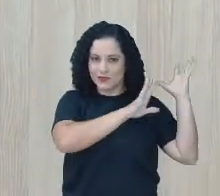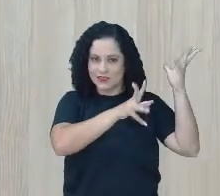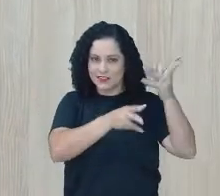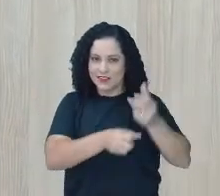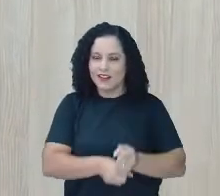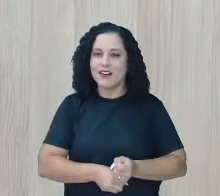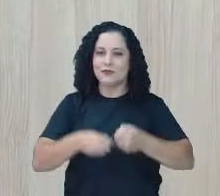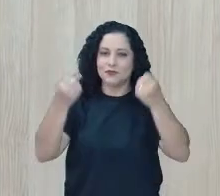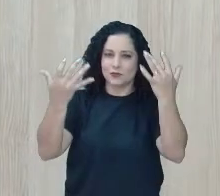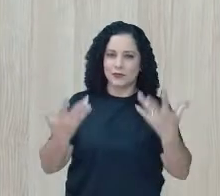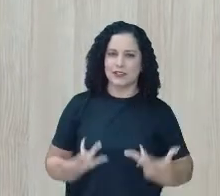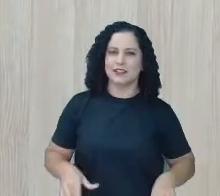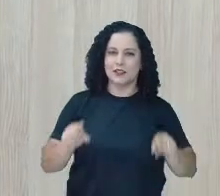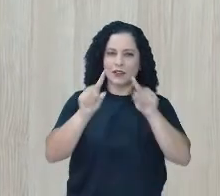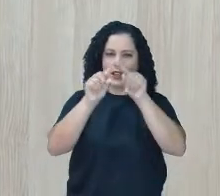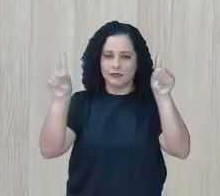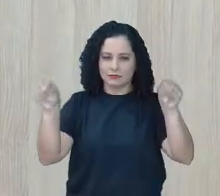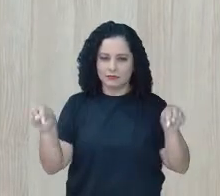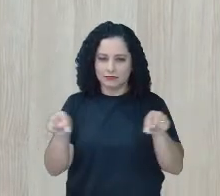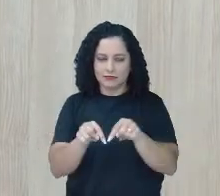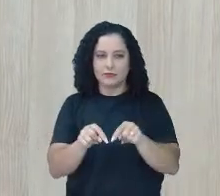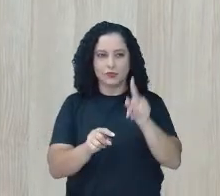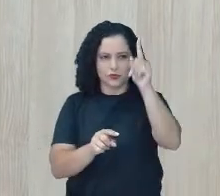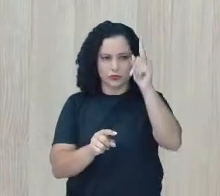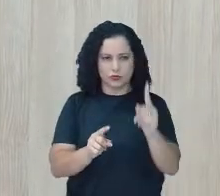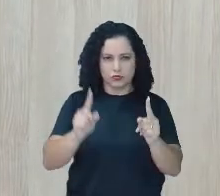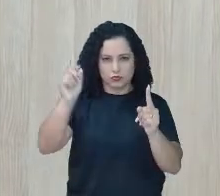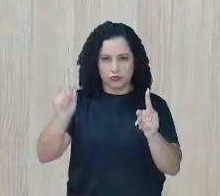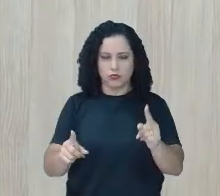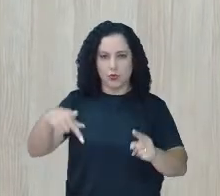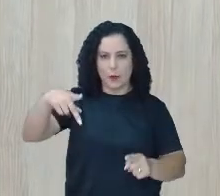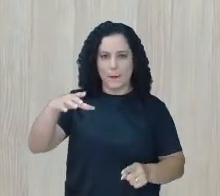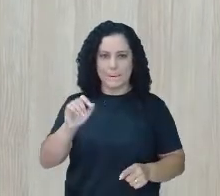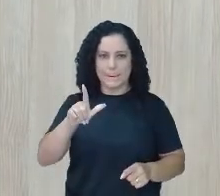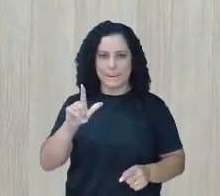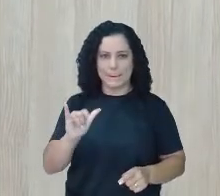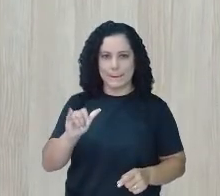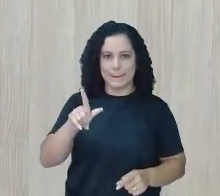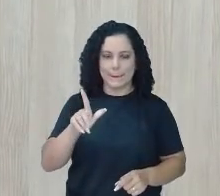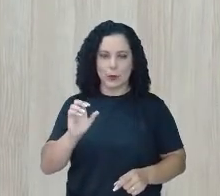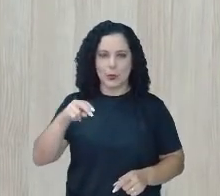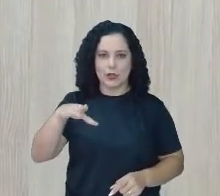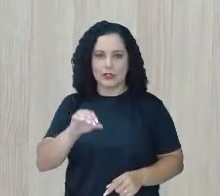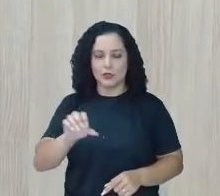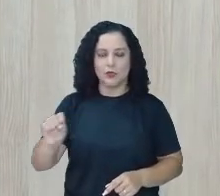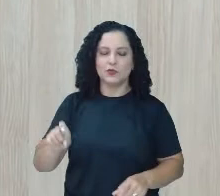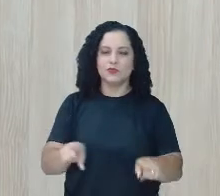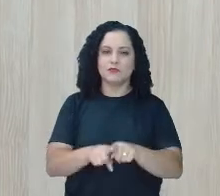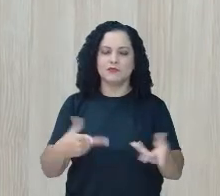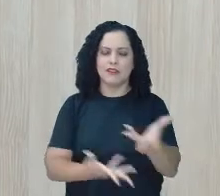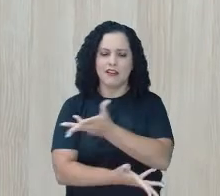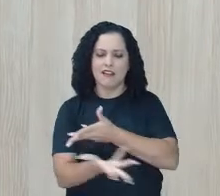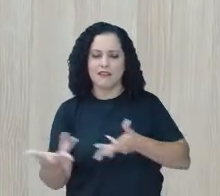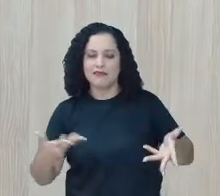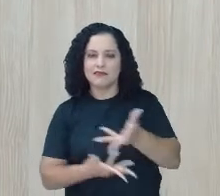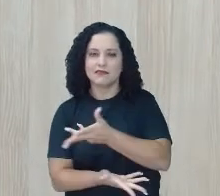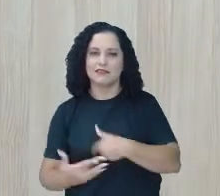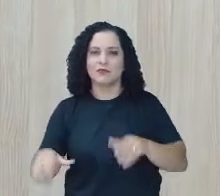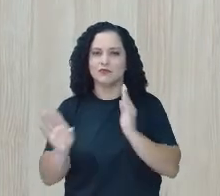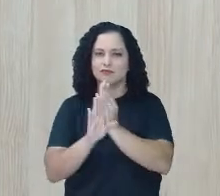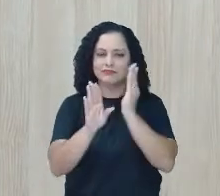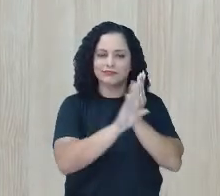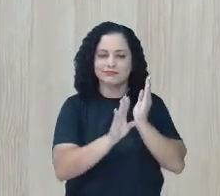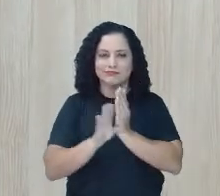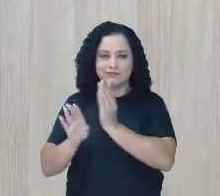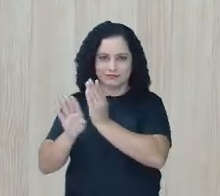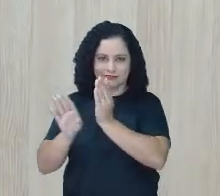Falando sobre polígonos, falando sobre elementos dos polígonos e a relação que a gente consegue encontrar das suas quantidades,